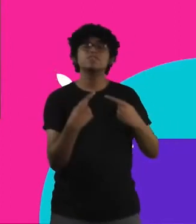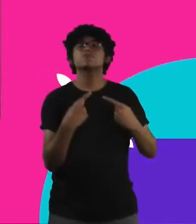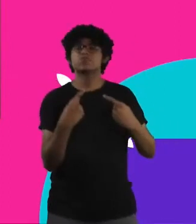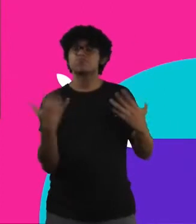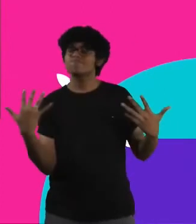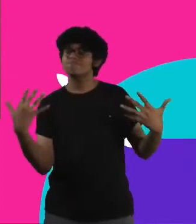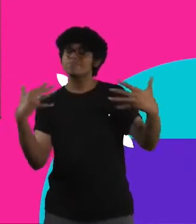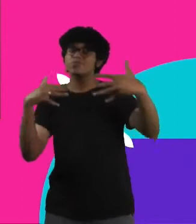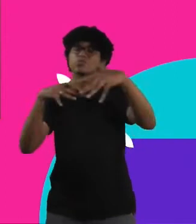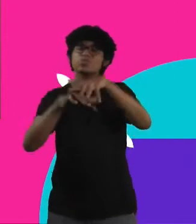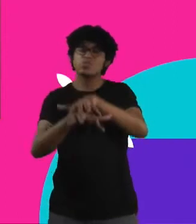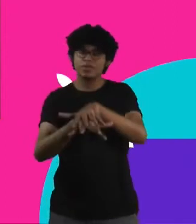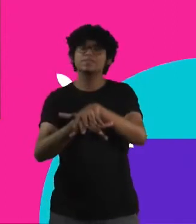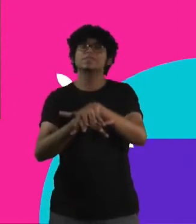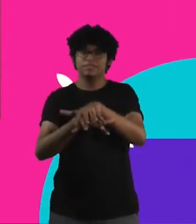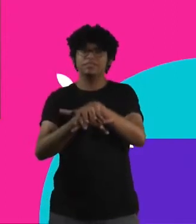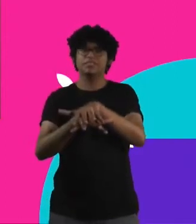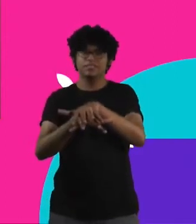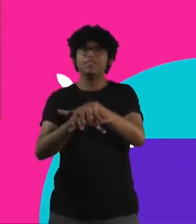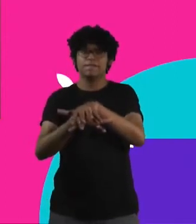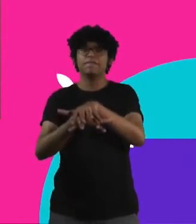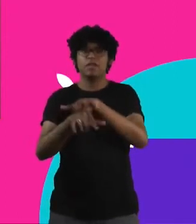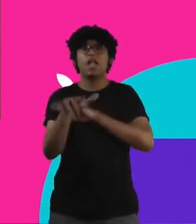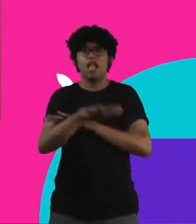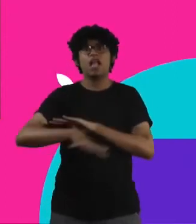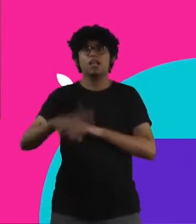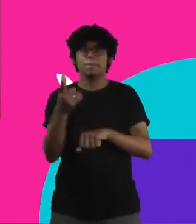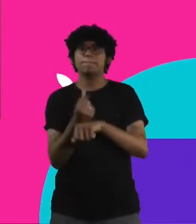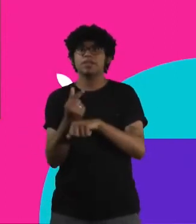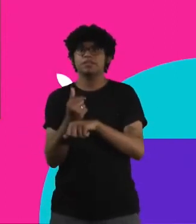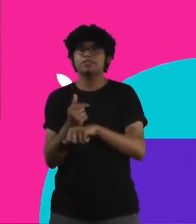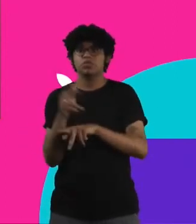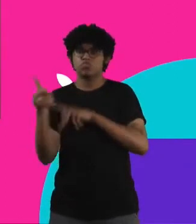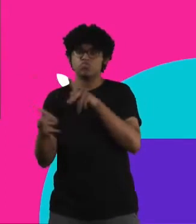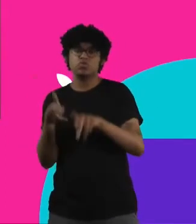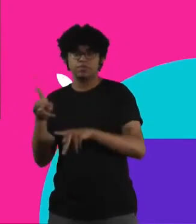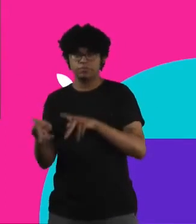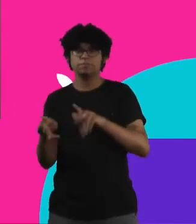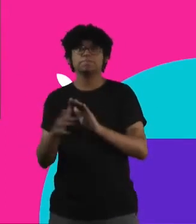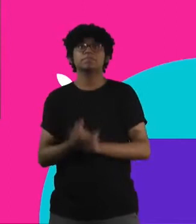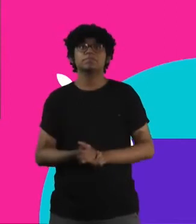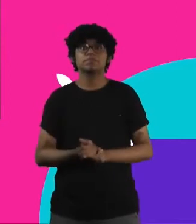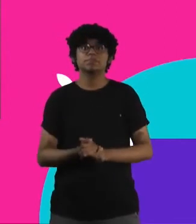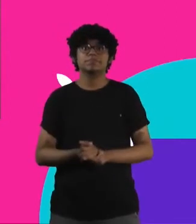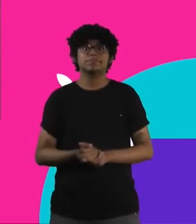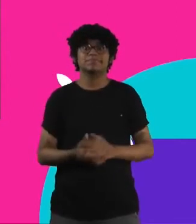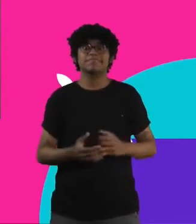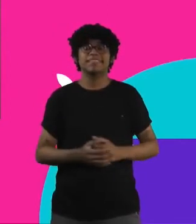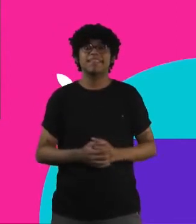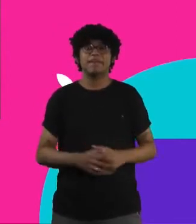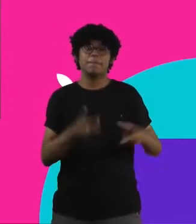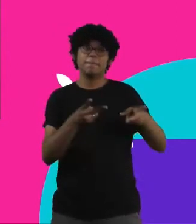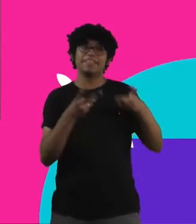incluir, né, dentro do sistema financeiro a população. E quando a gente olha as desigualdades no caso